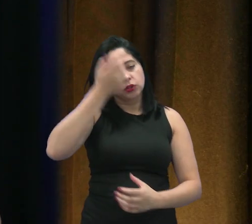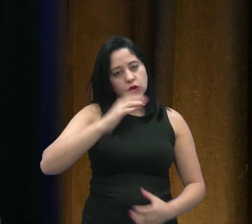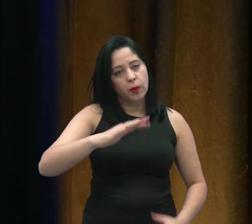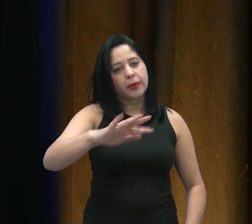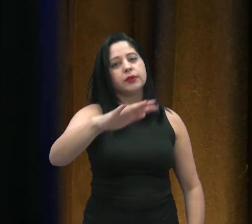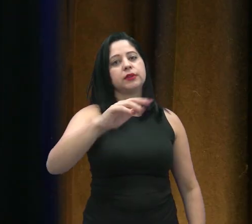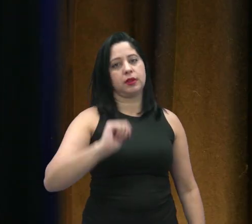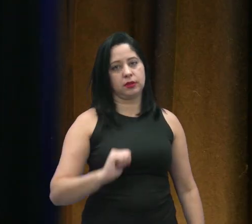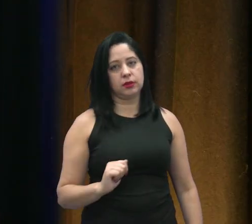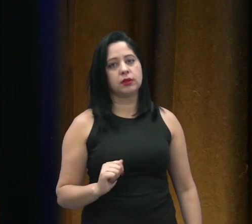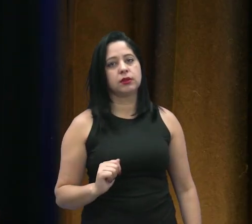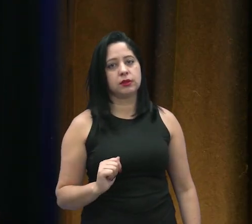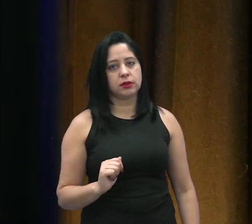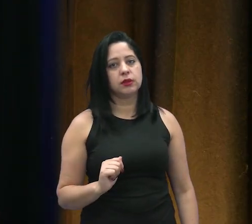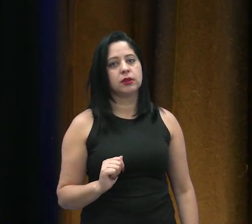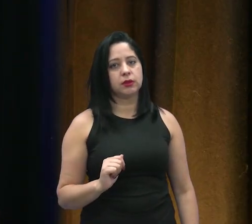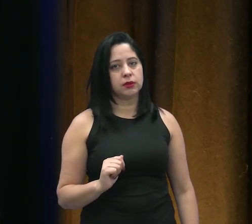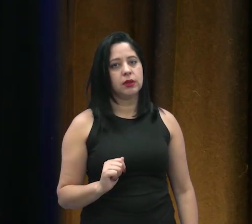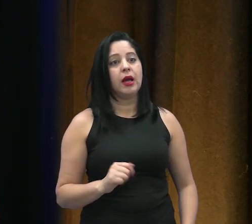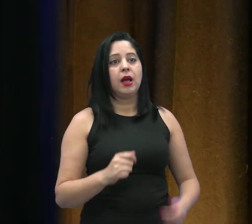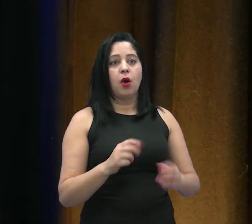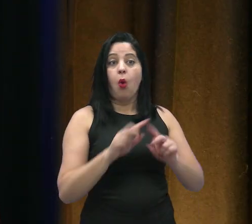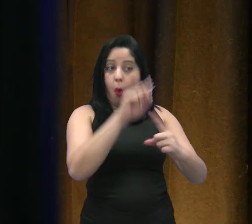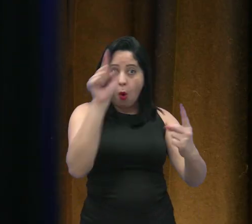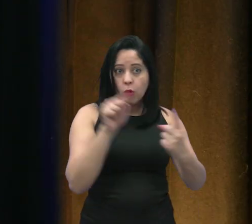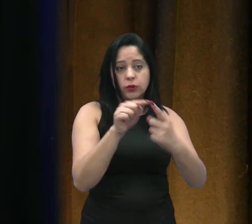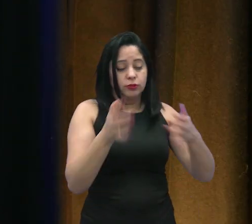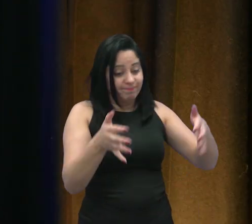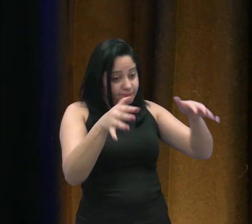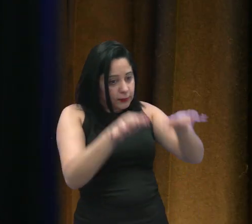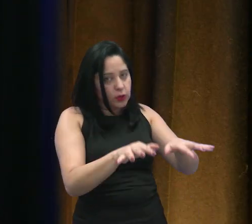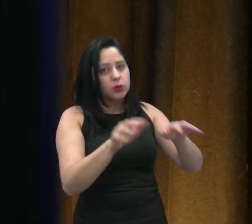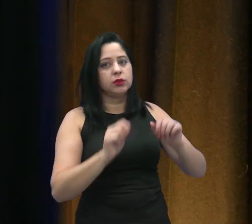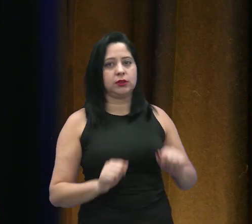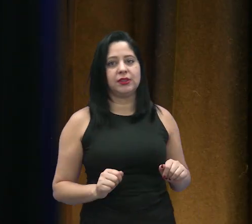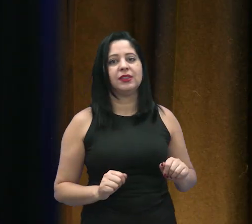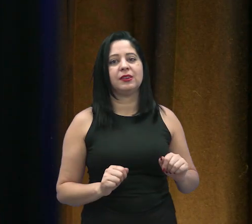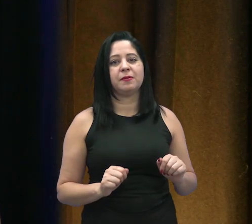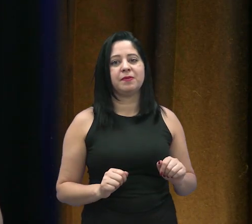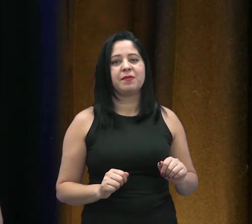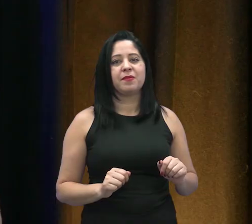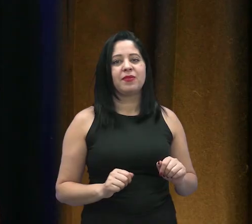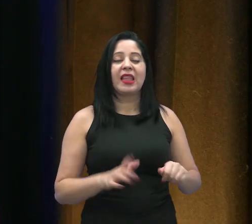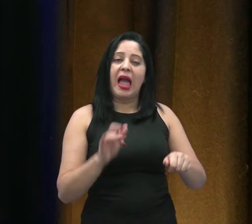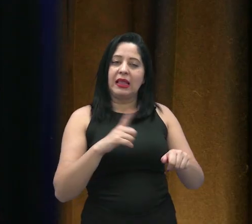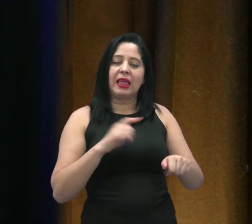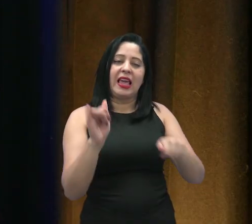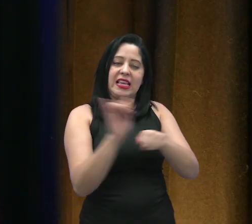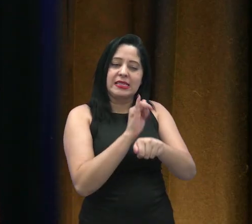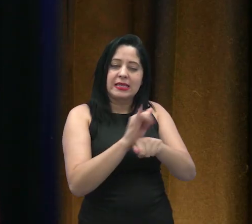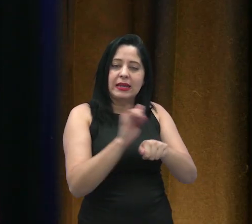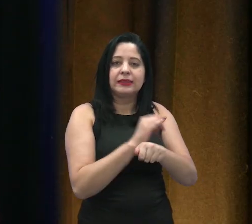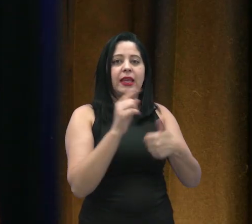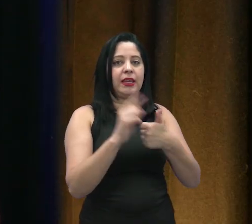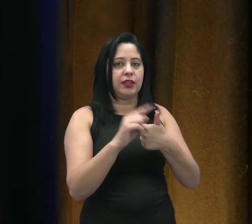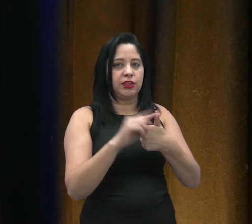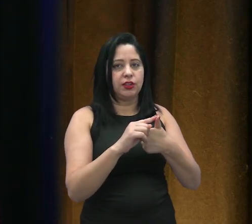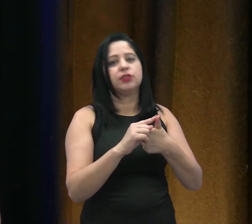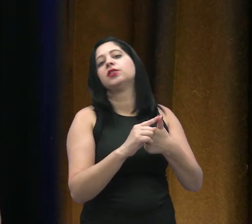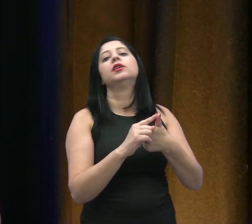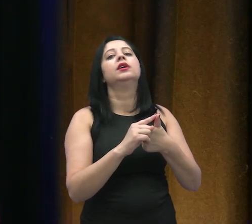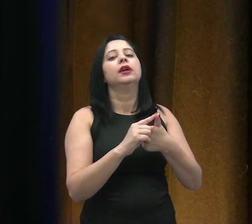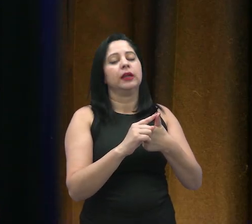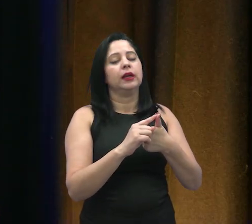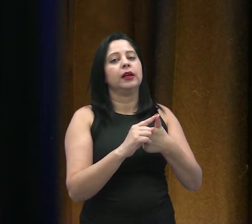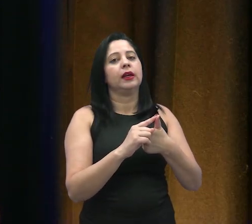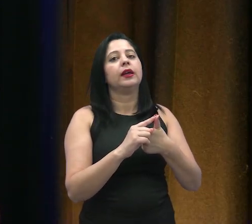de conscientização, um trabalho realmente assim de inclusão efetivo. E aí dentro disso a gente tem várias estratégias. Nós temos a